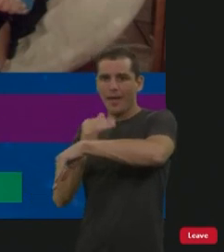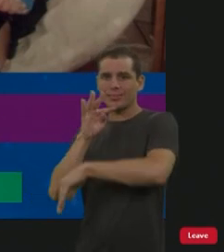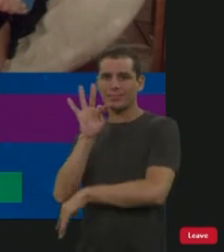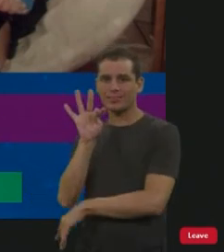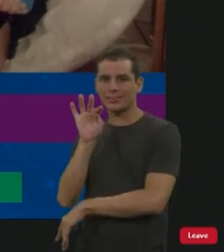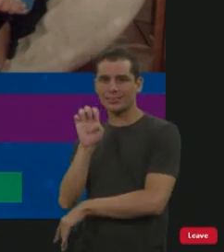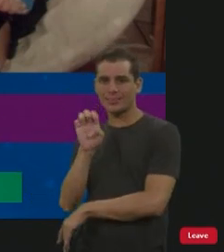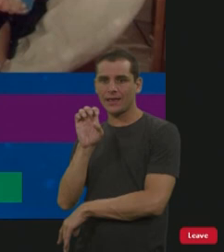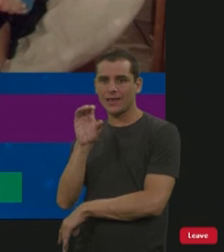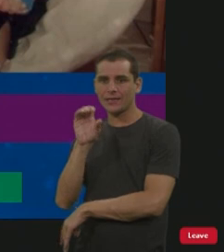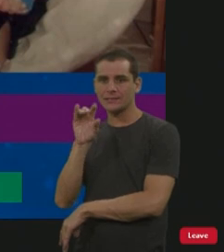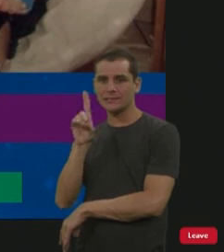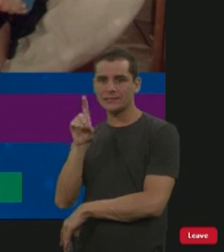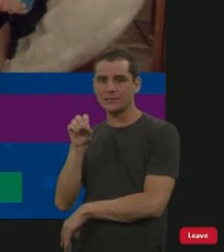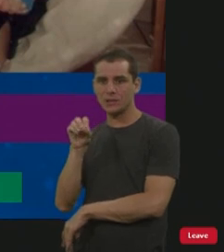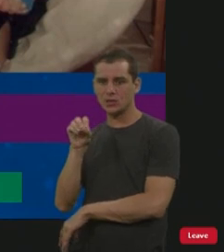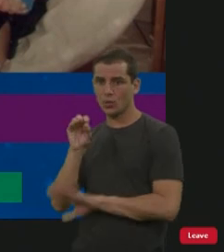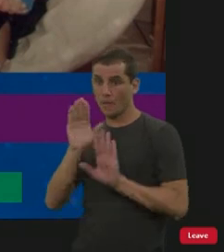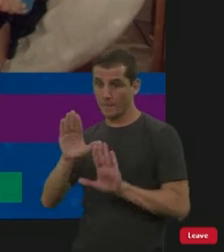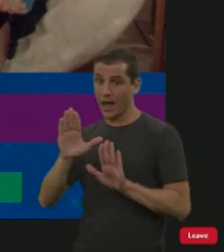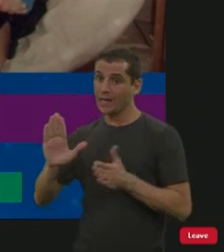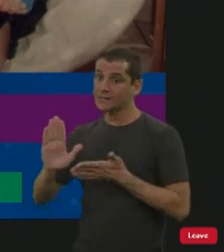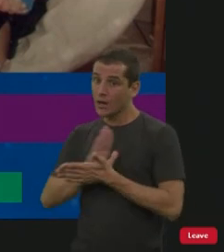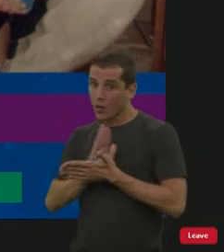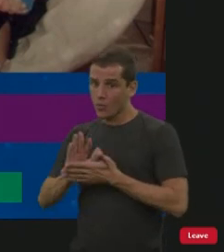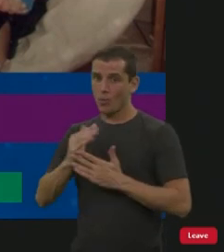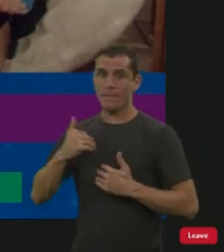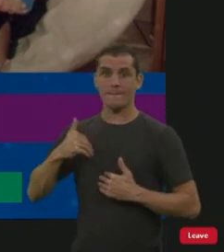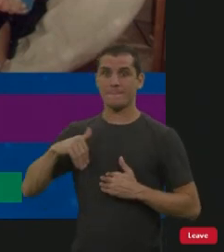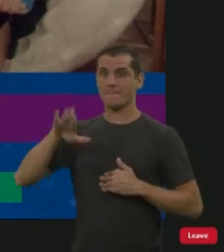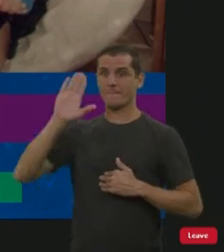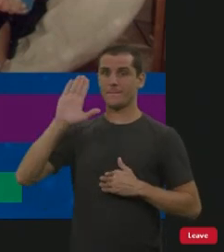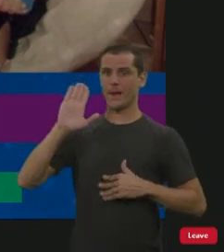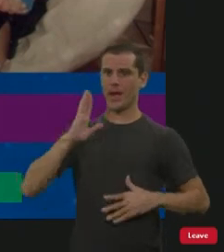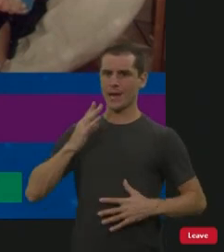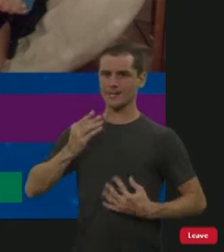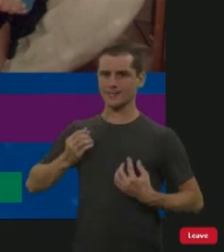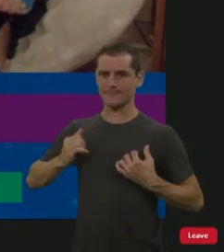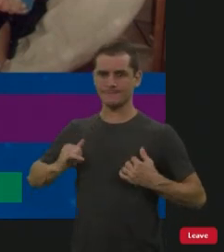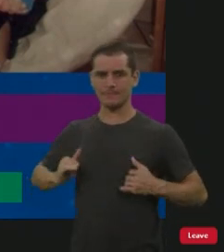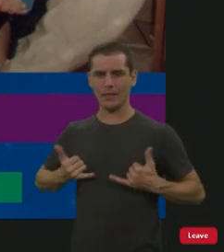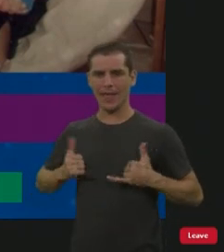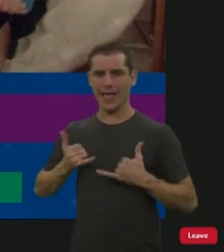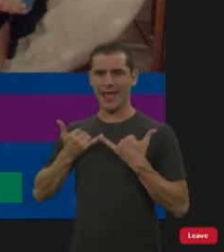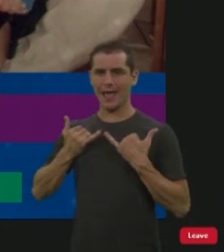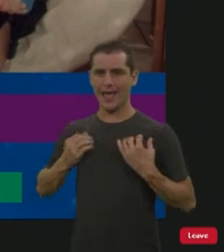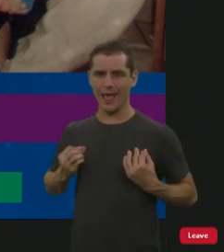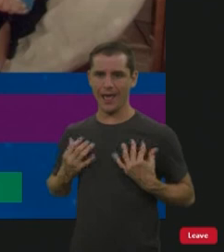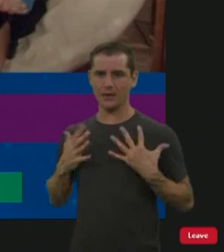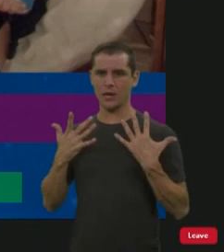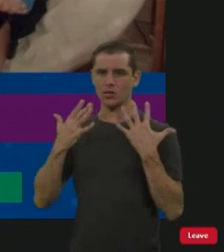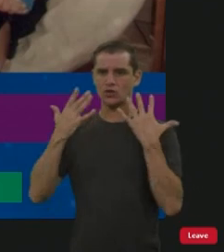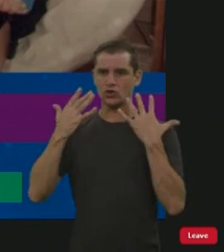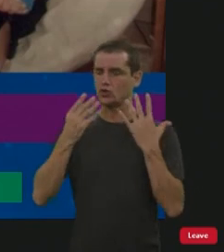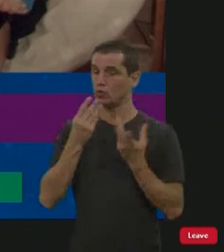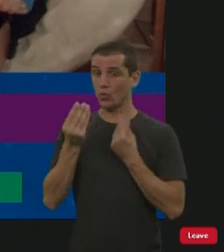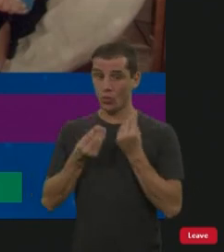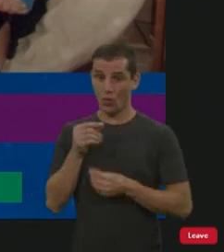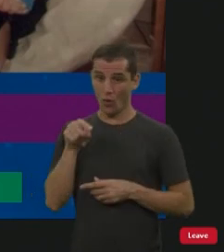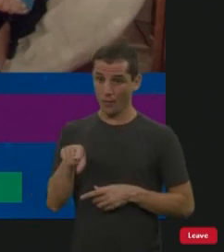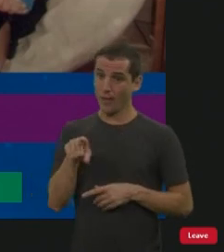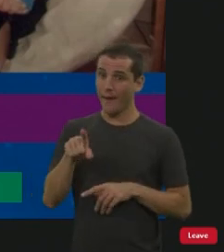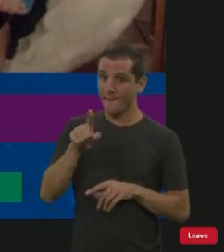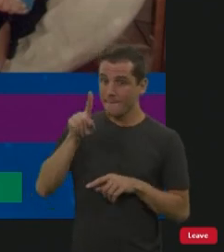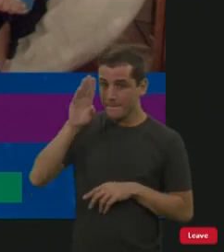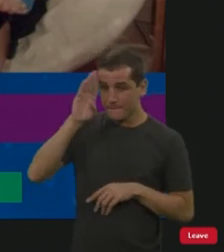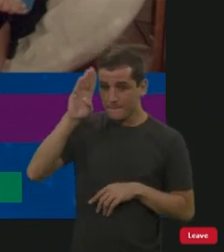vão demandar mais da beta-oxidação, né? Por isso que a gente sempre fala que as alterações principais que a